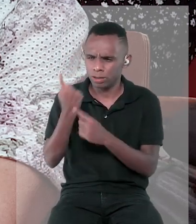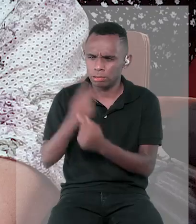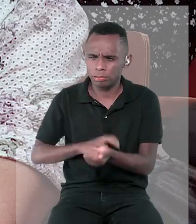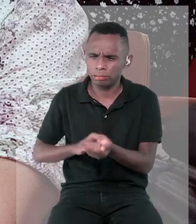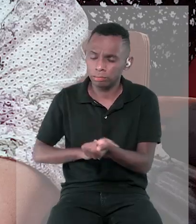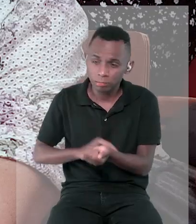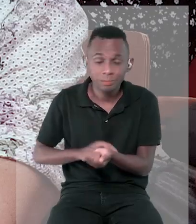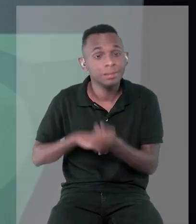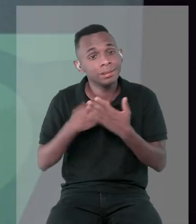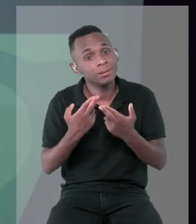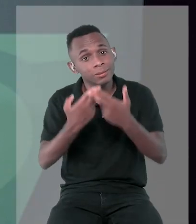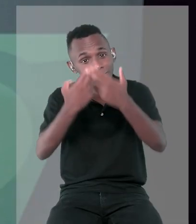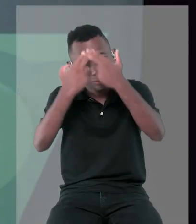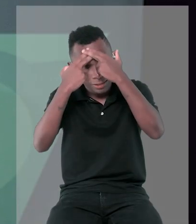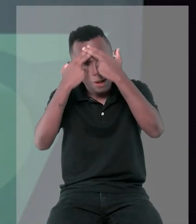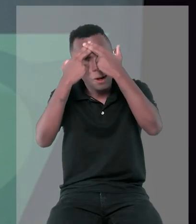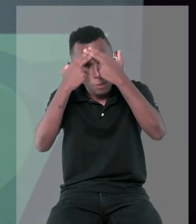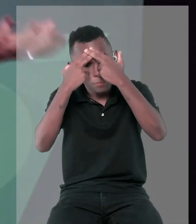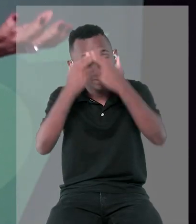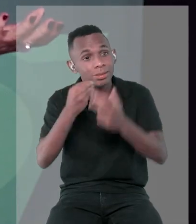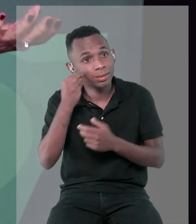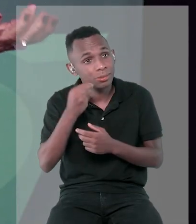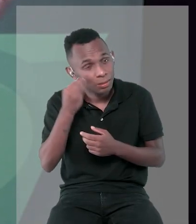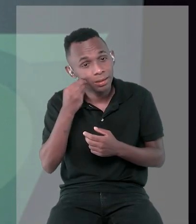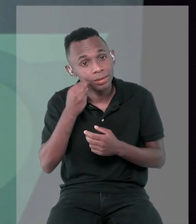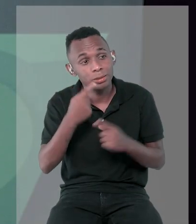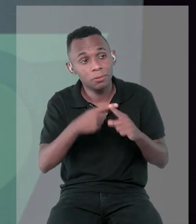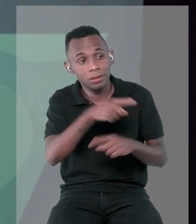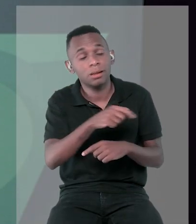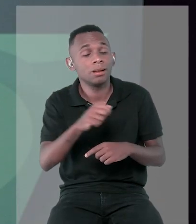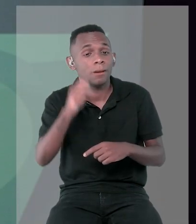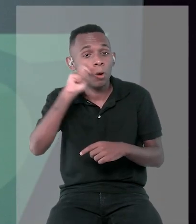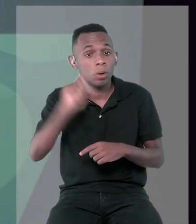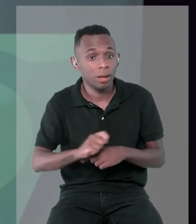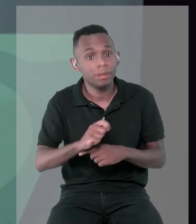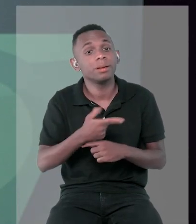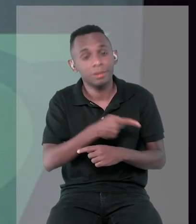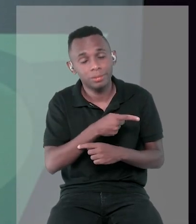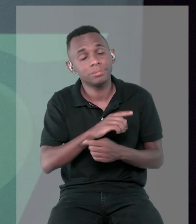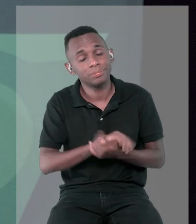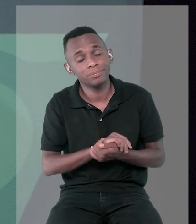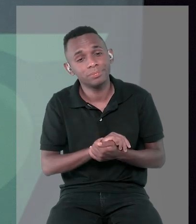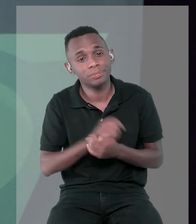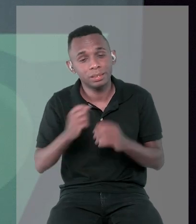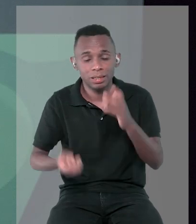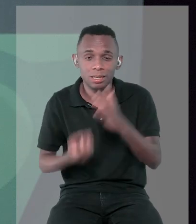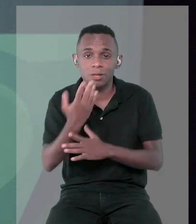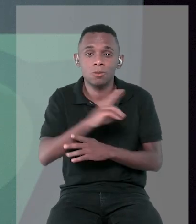bravíssima com ele. Então, foi um traumatismo ucraniano, porque ela era ucraniana, então ele deu esse título aí para a crônica.